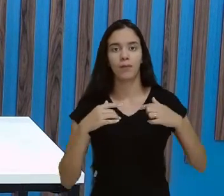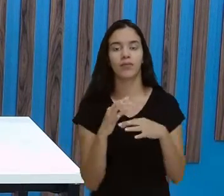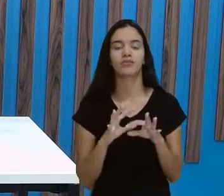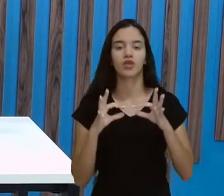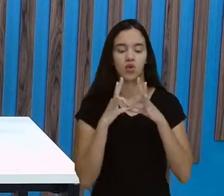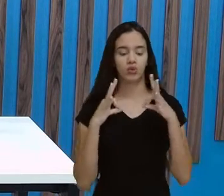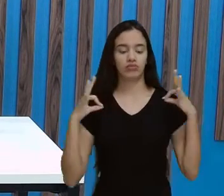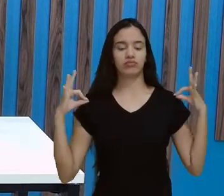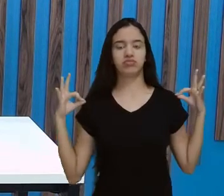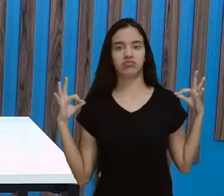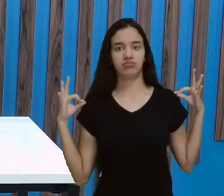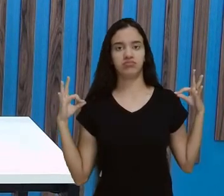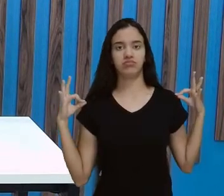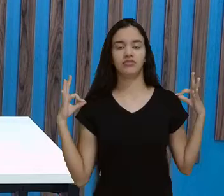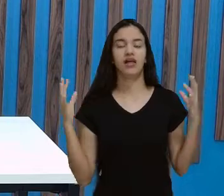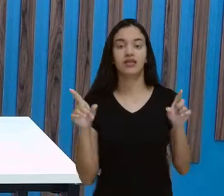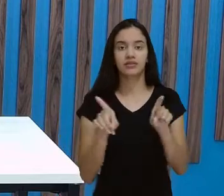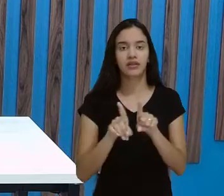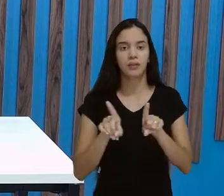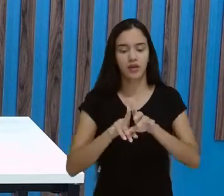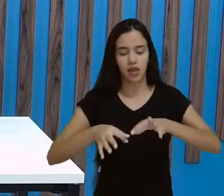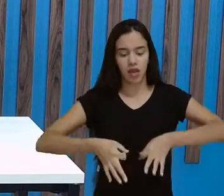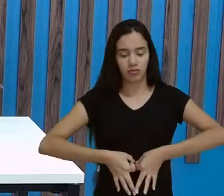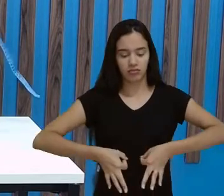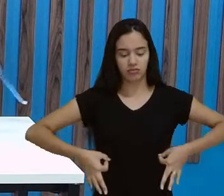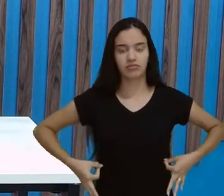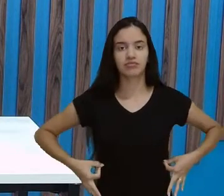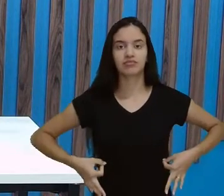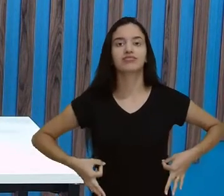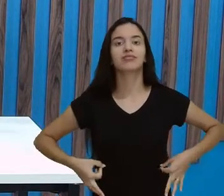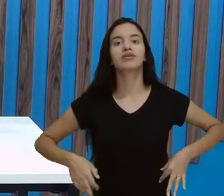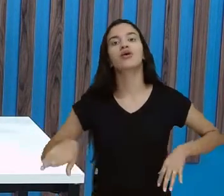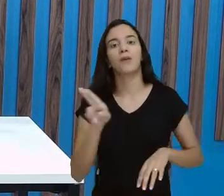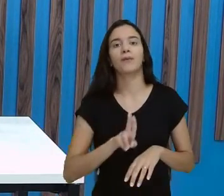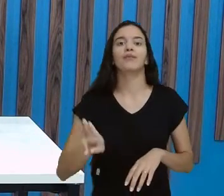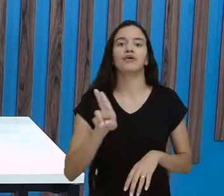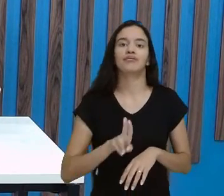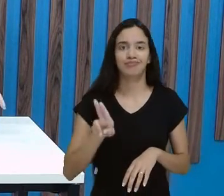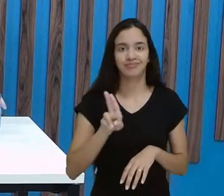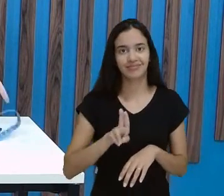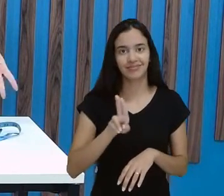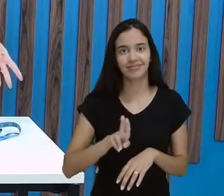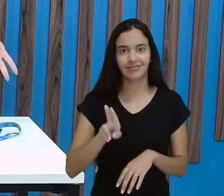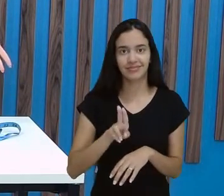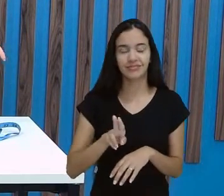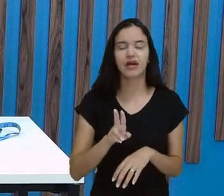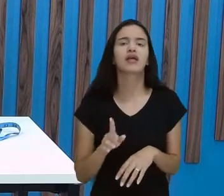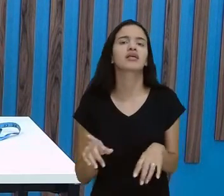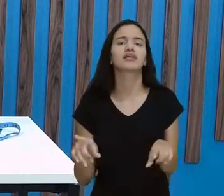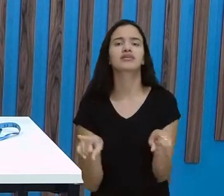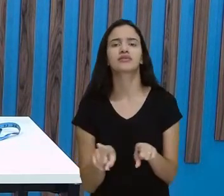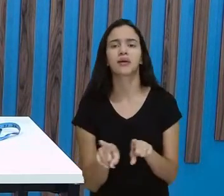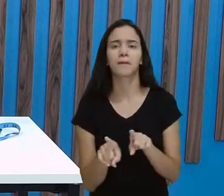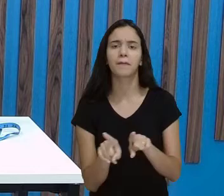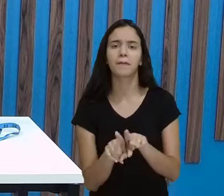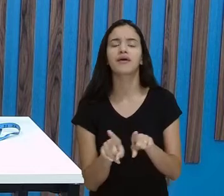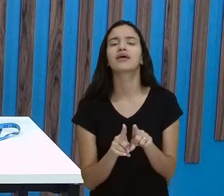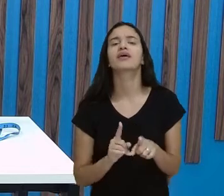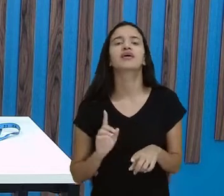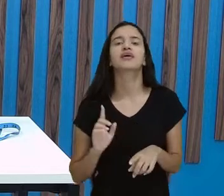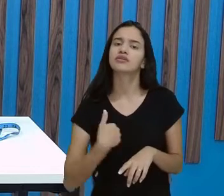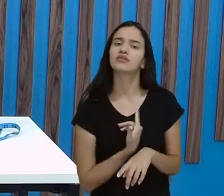dos ombros, mede também a cintura. Então, é muito utilizada essa fita métrica. Também temos